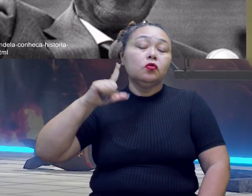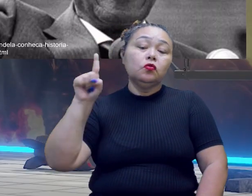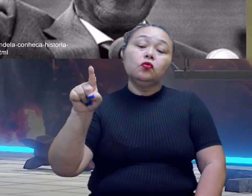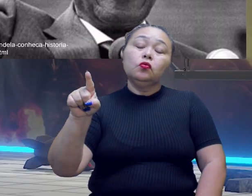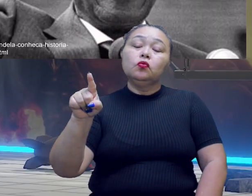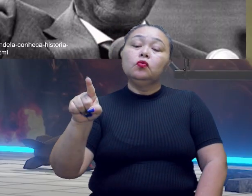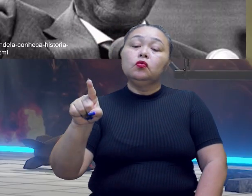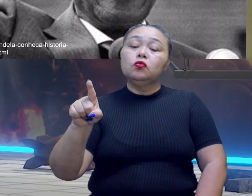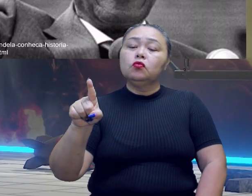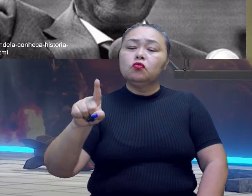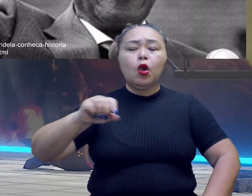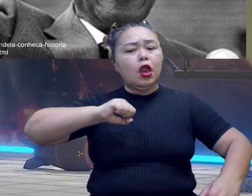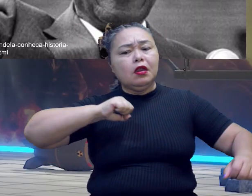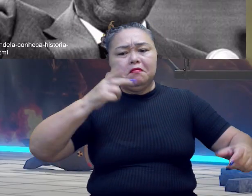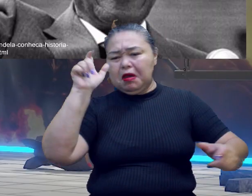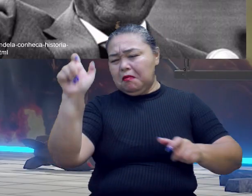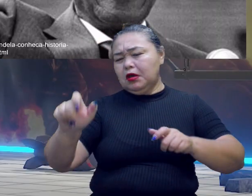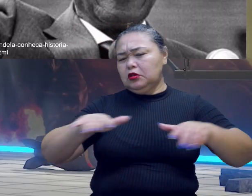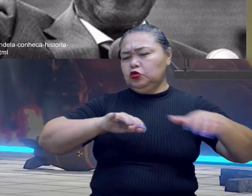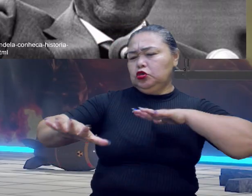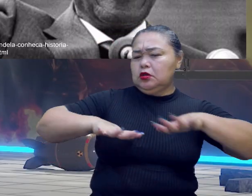um agitador.